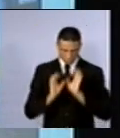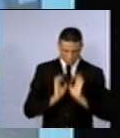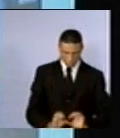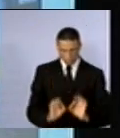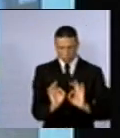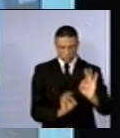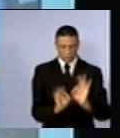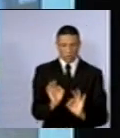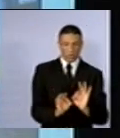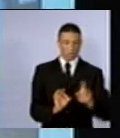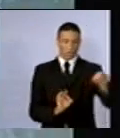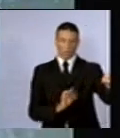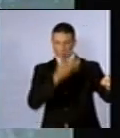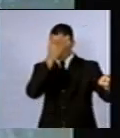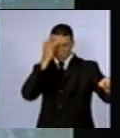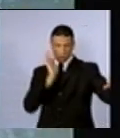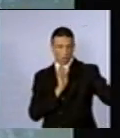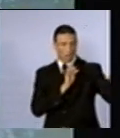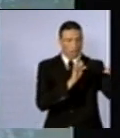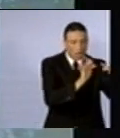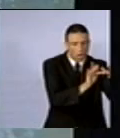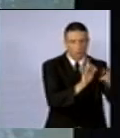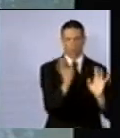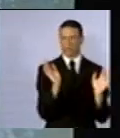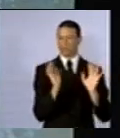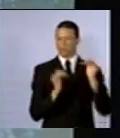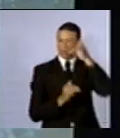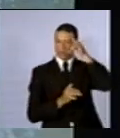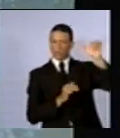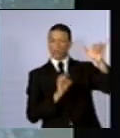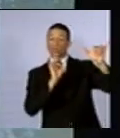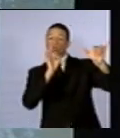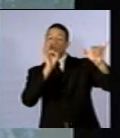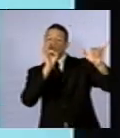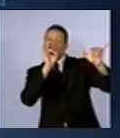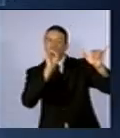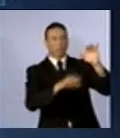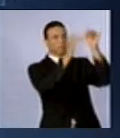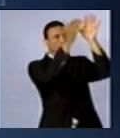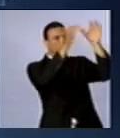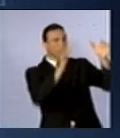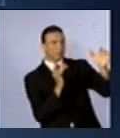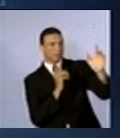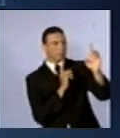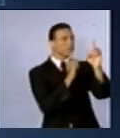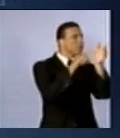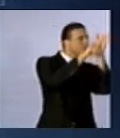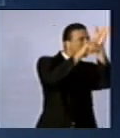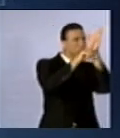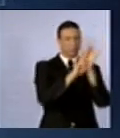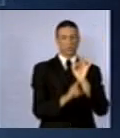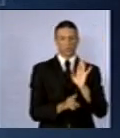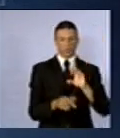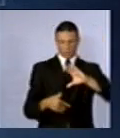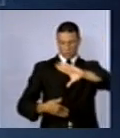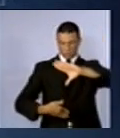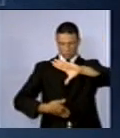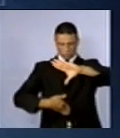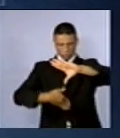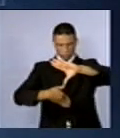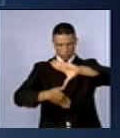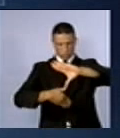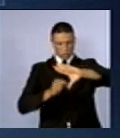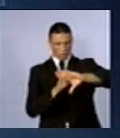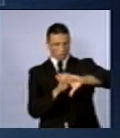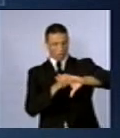um contato com os moradores. Então, foi feita apenas a medição. O solo urbano, com as linhas de transmissão, o mapa da distribuição de óbitos,